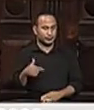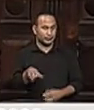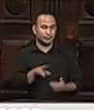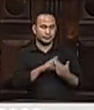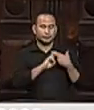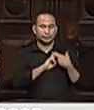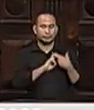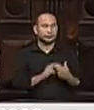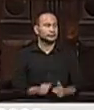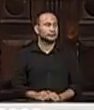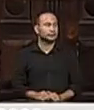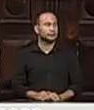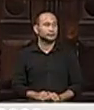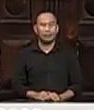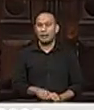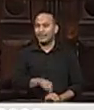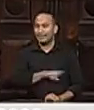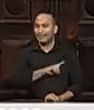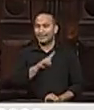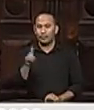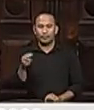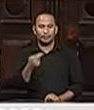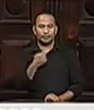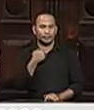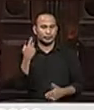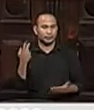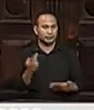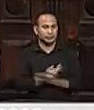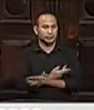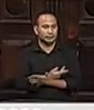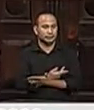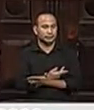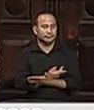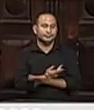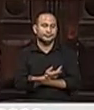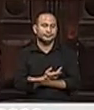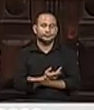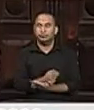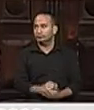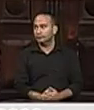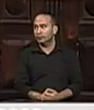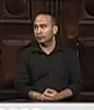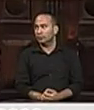credibilidade. Isso não pode acontecer dessa maneira.